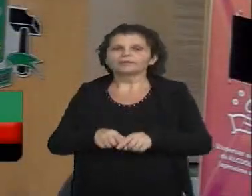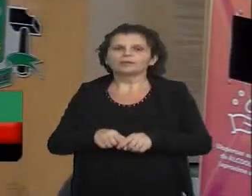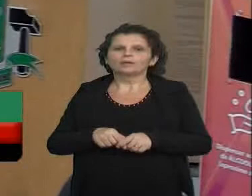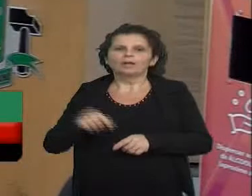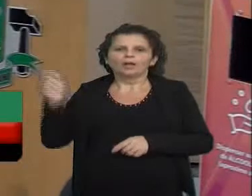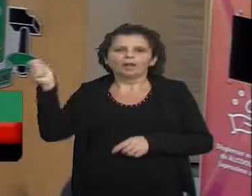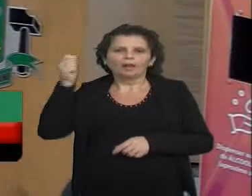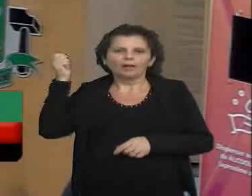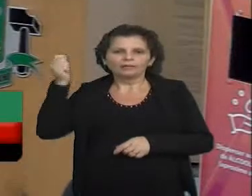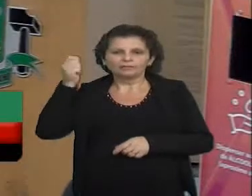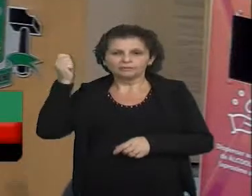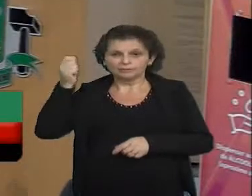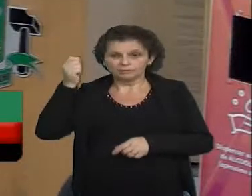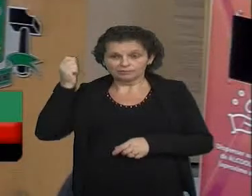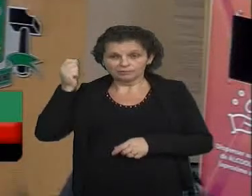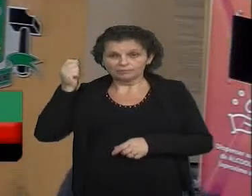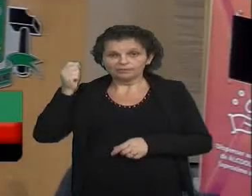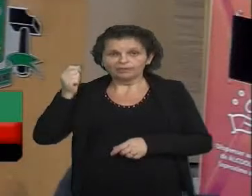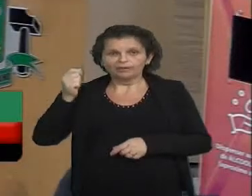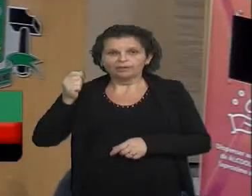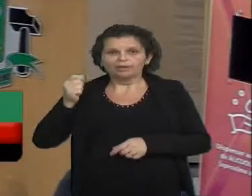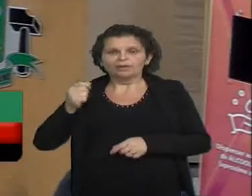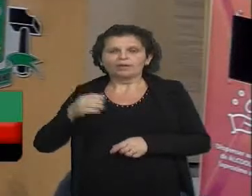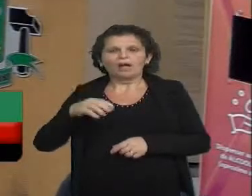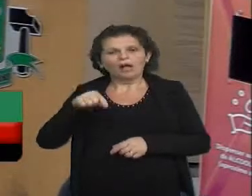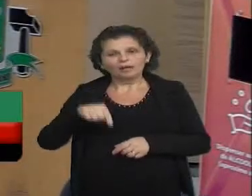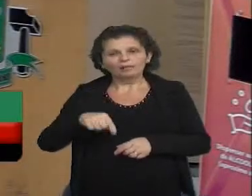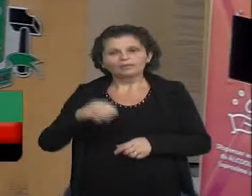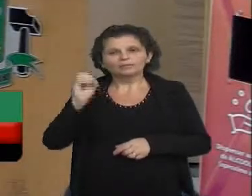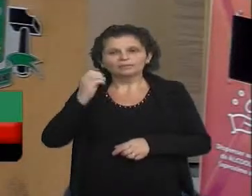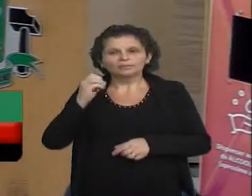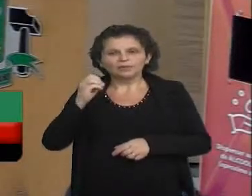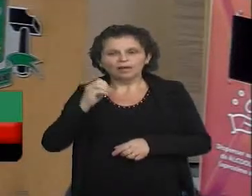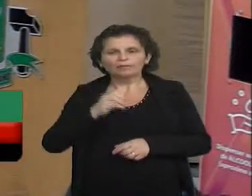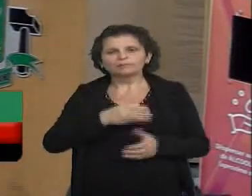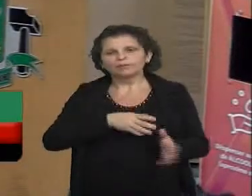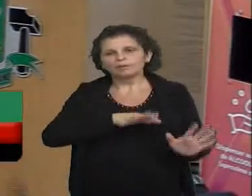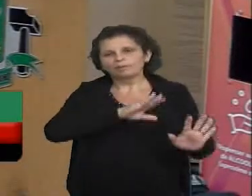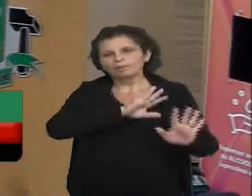da Argentina, estão na cidade de Osasco.